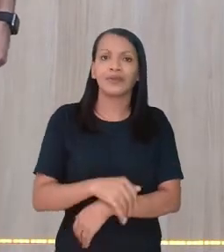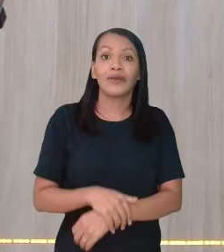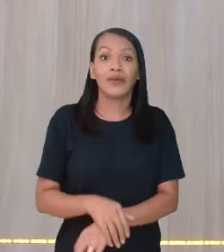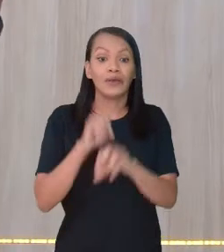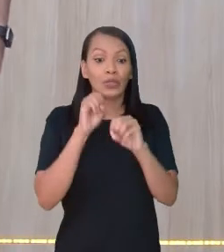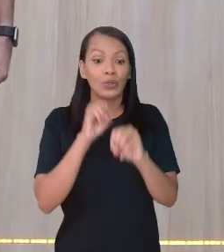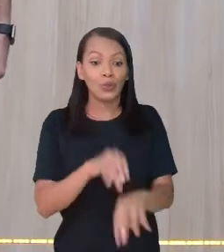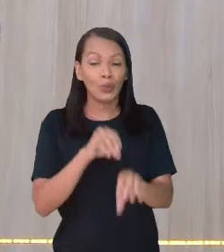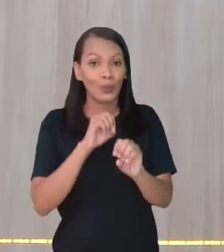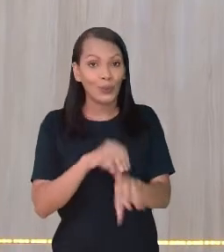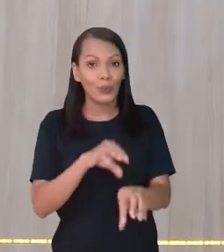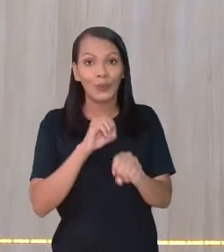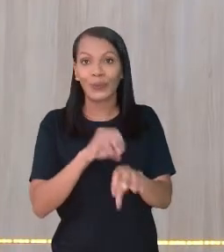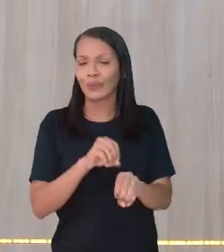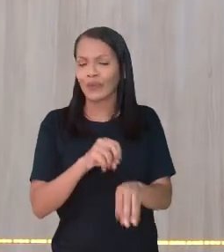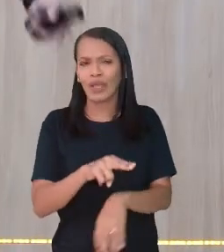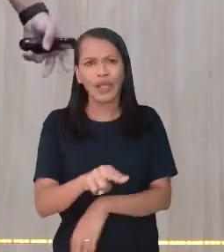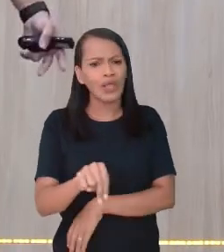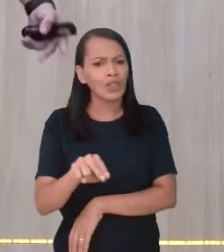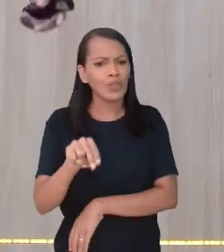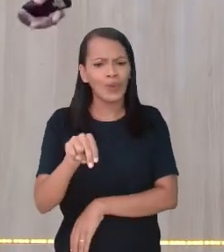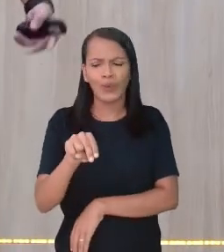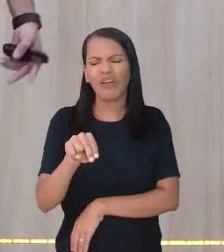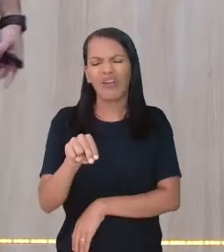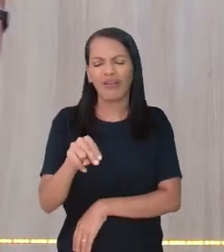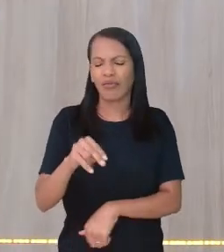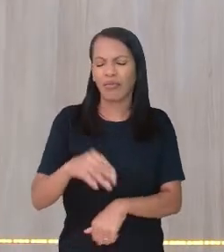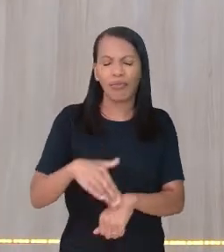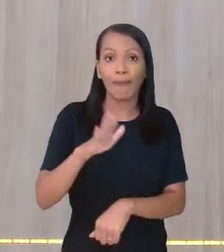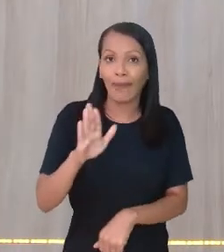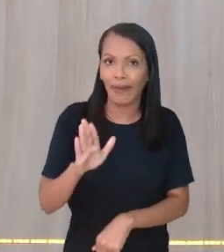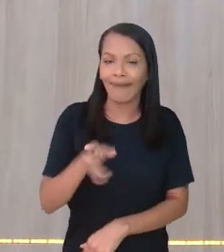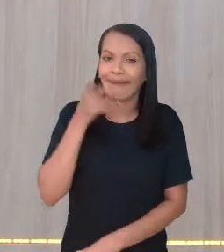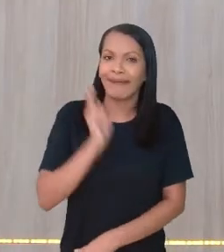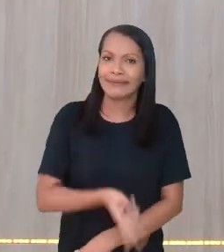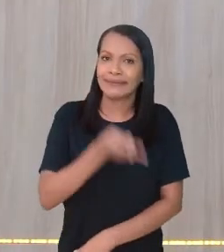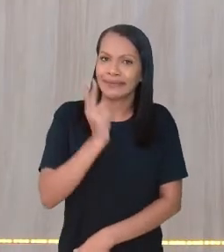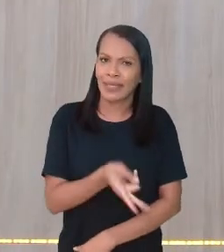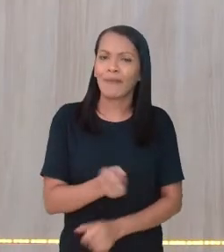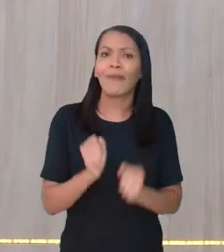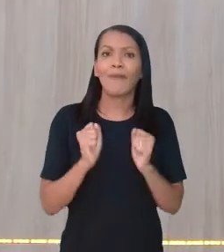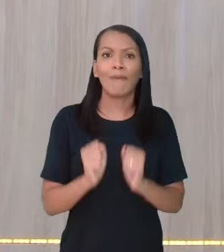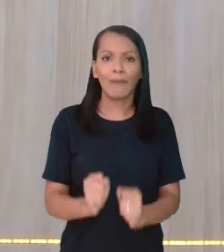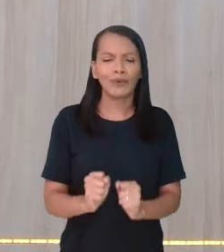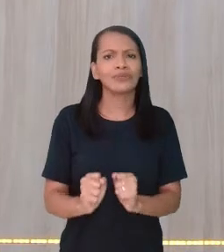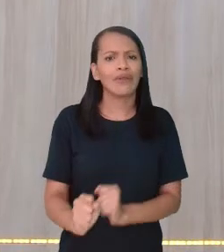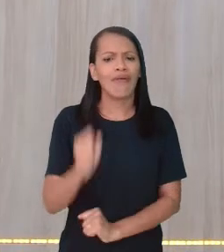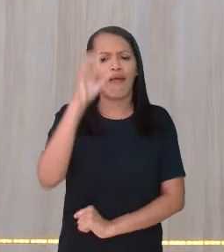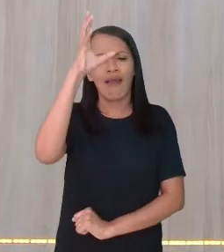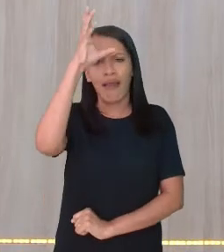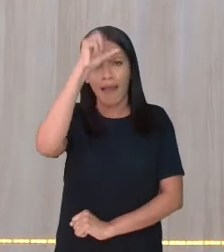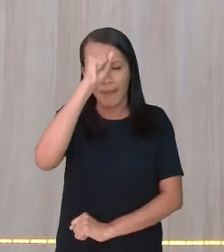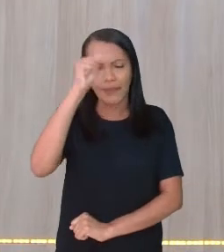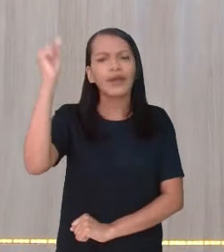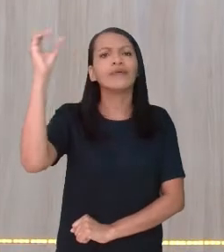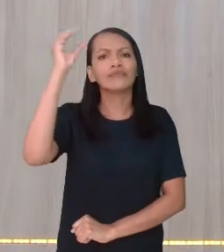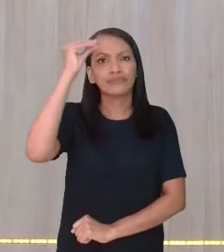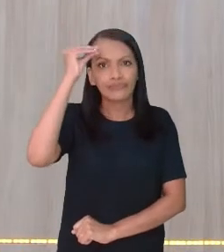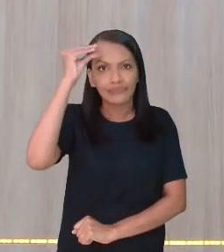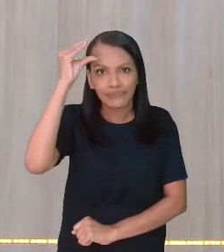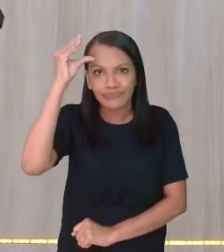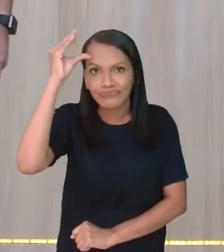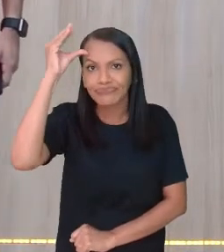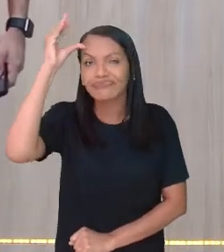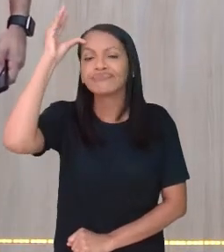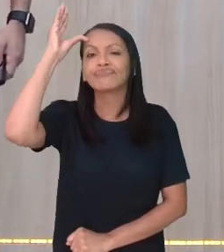a educação nunca é demais, tá? Sempre que a gente puder aprender aí algo novo, vai